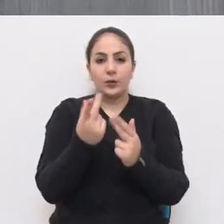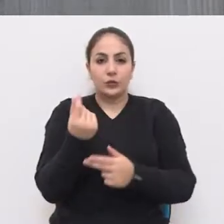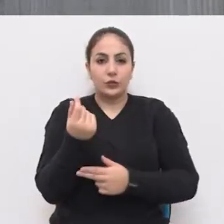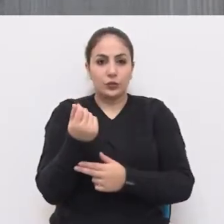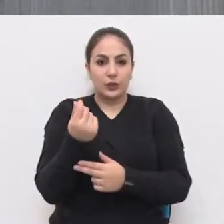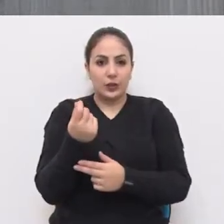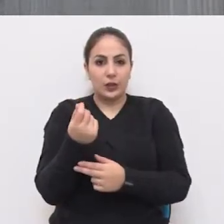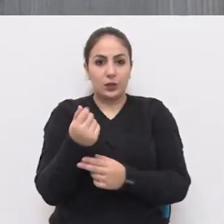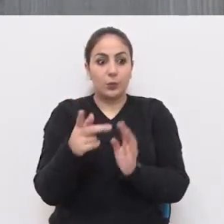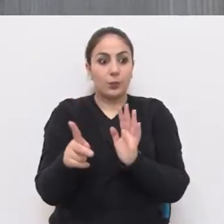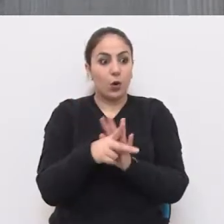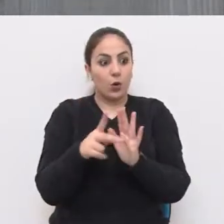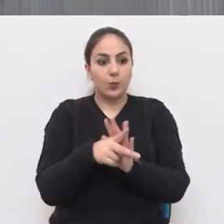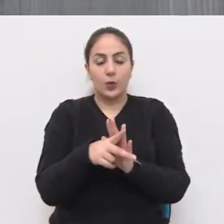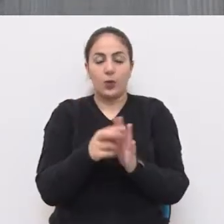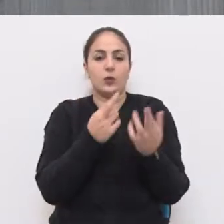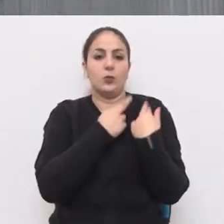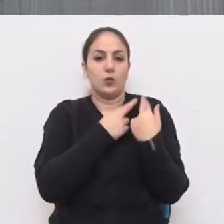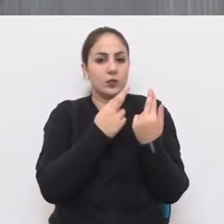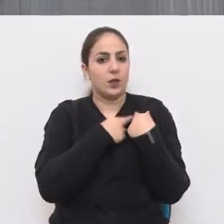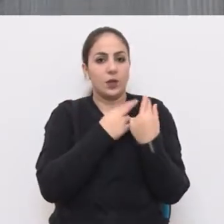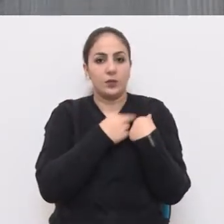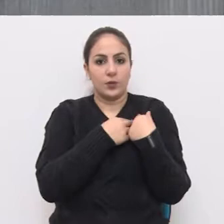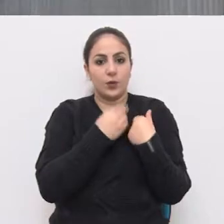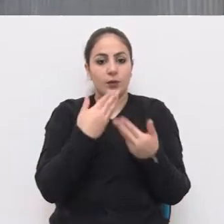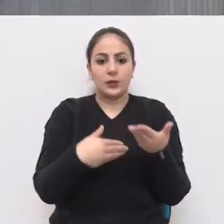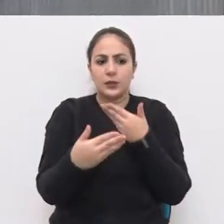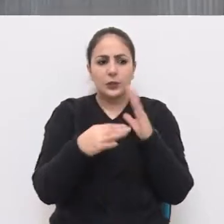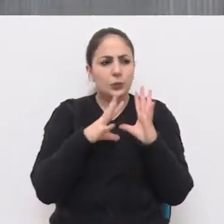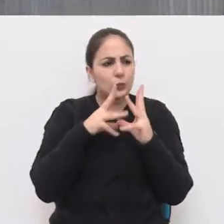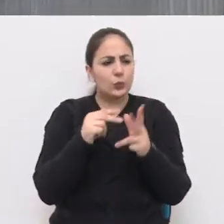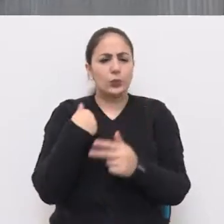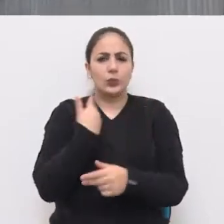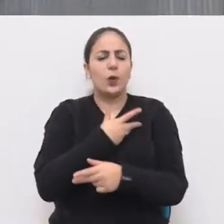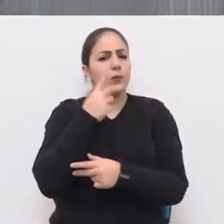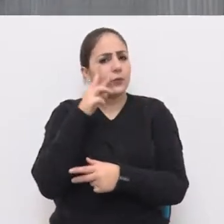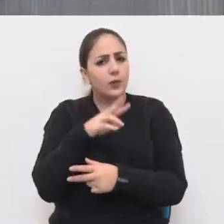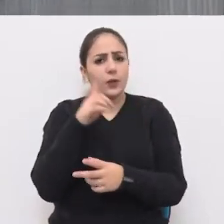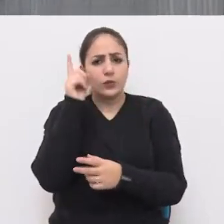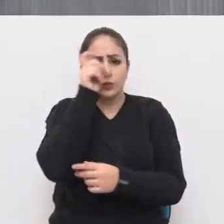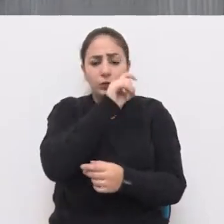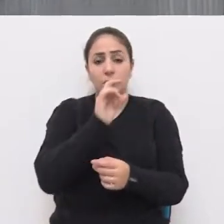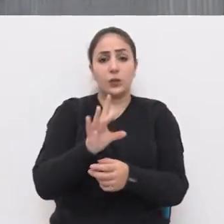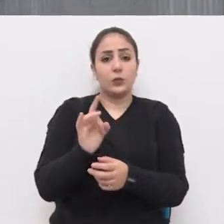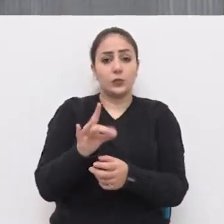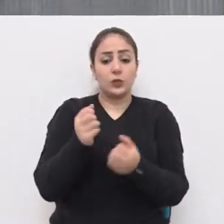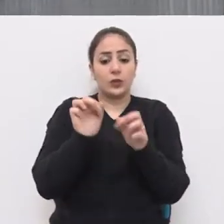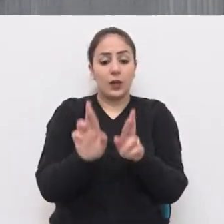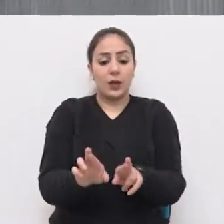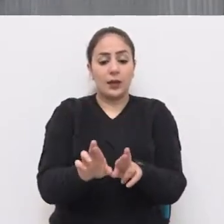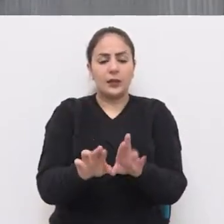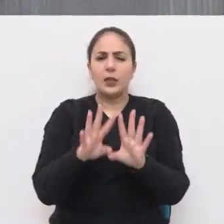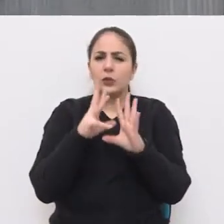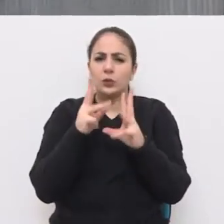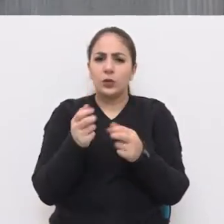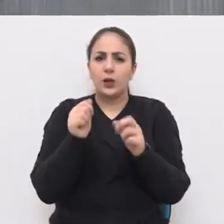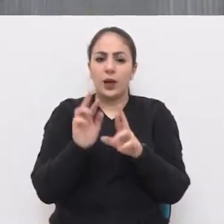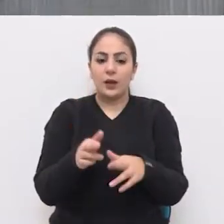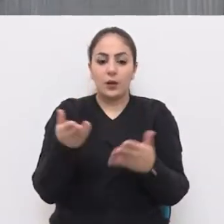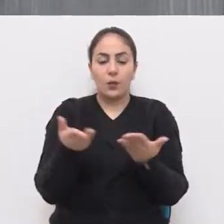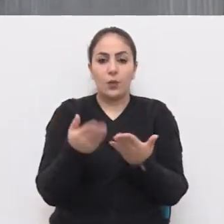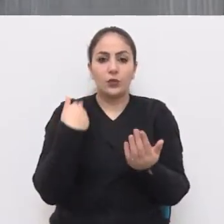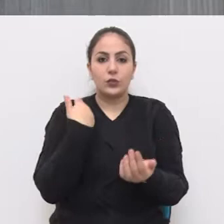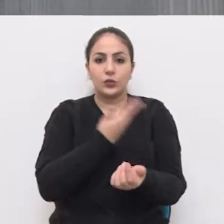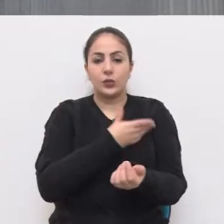subsídios que arcassem com tudo isso, porque a gente vê a dificuldade não só nessa área, em todas as áreas. Hoje a gente